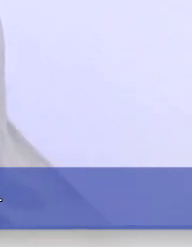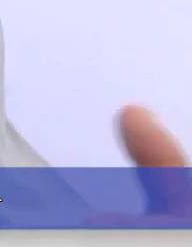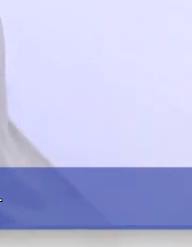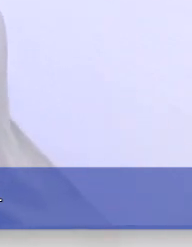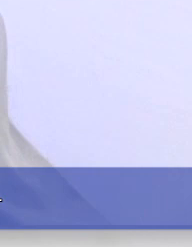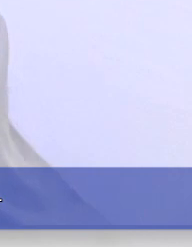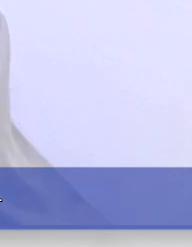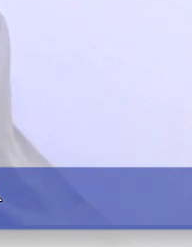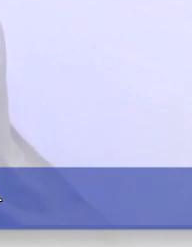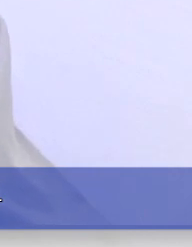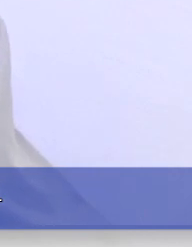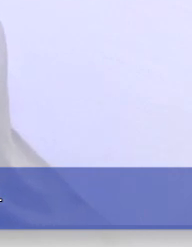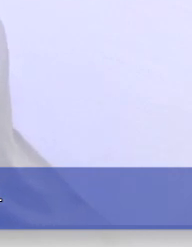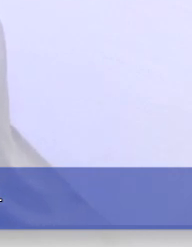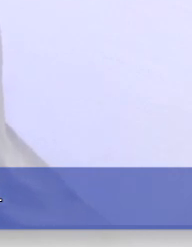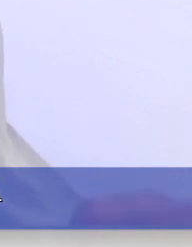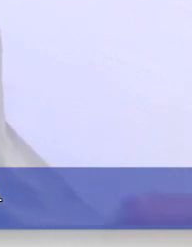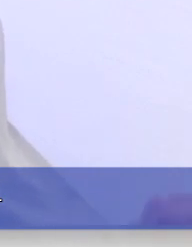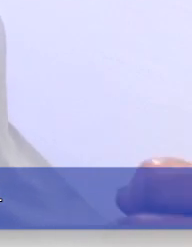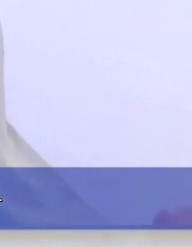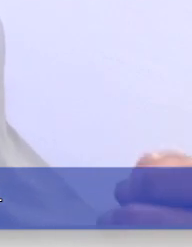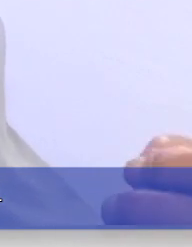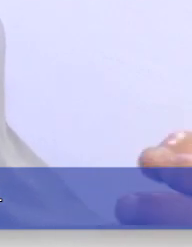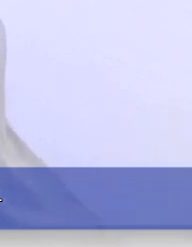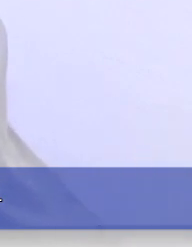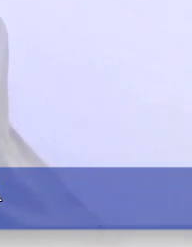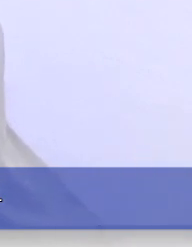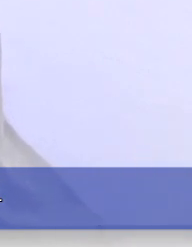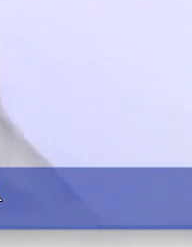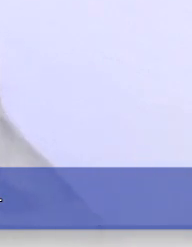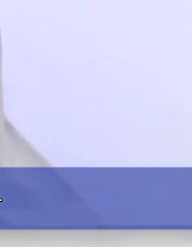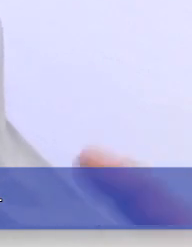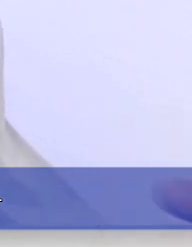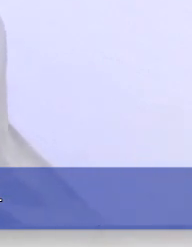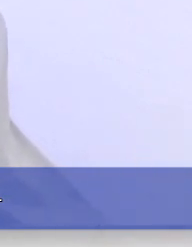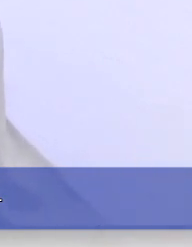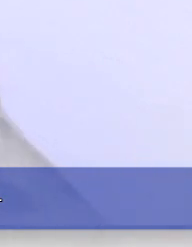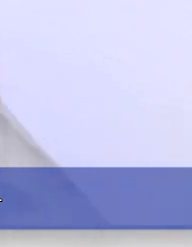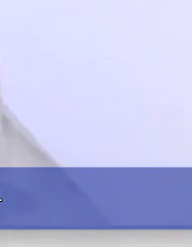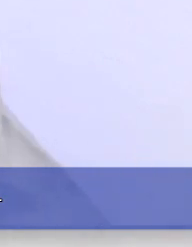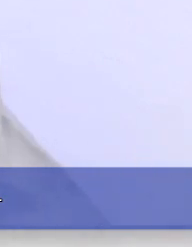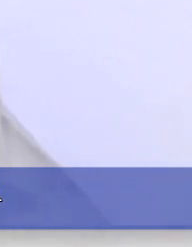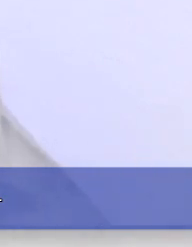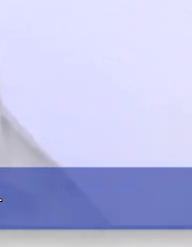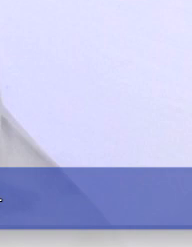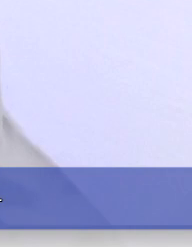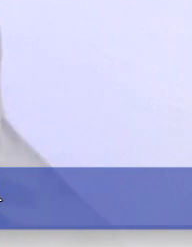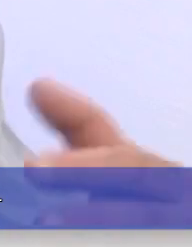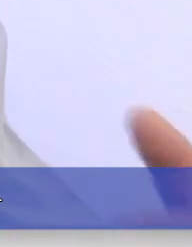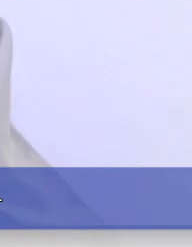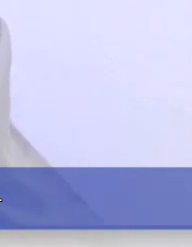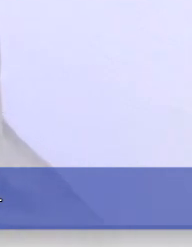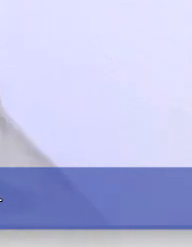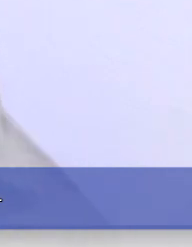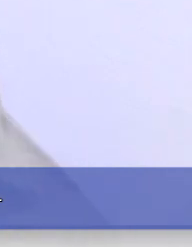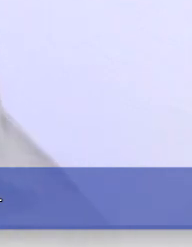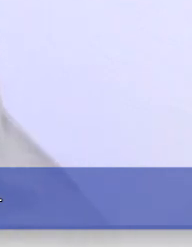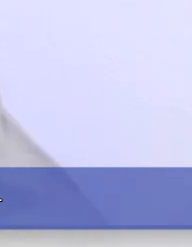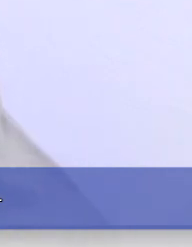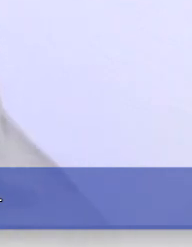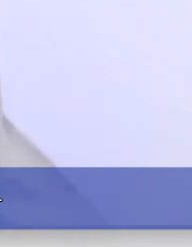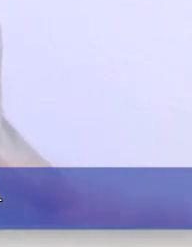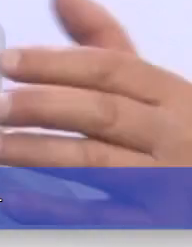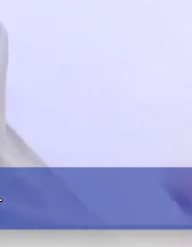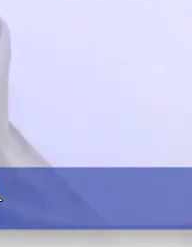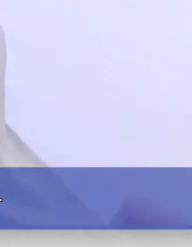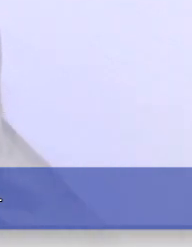bancada extraordinária, uma bancada densa de 10 vereadores. Aqueles 10